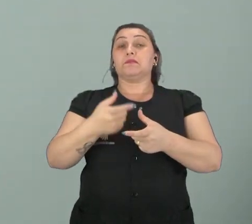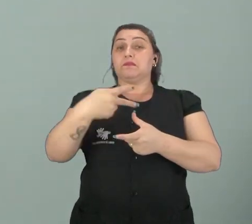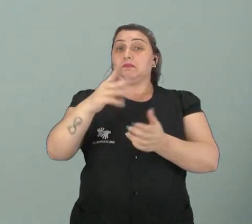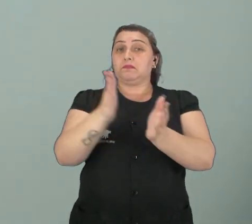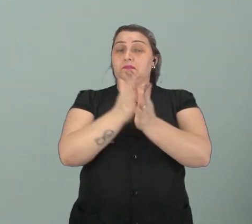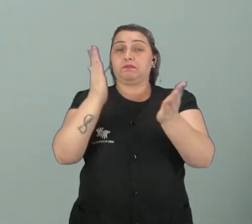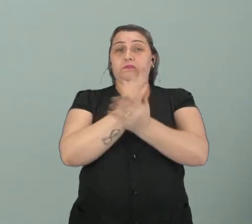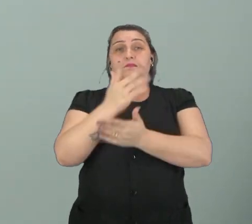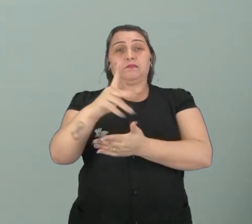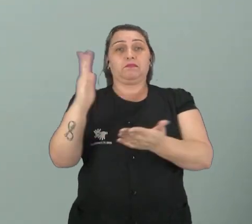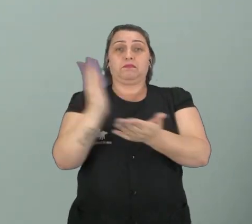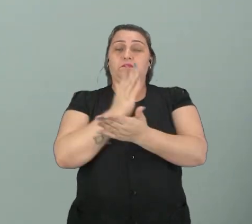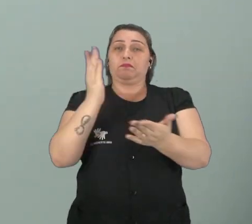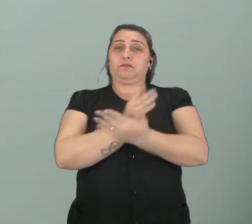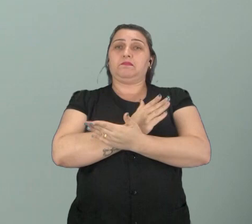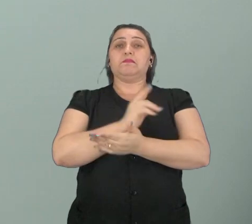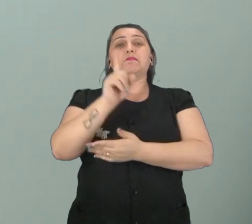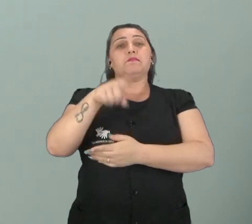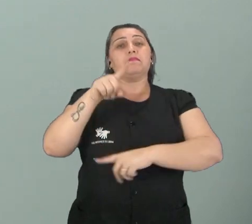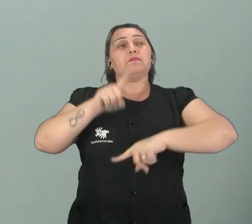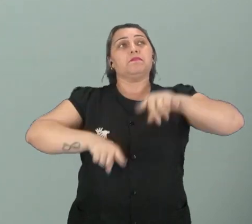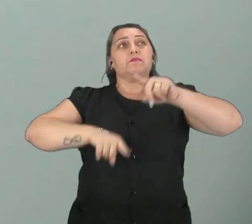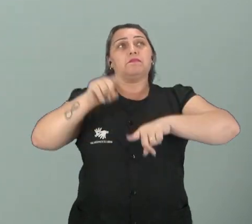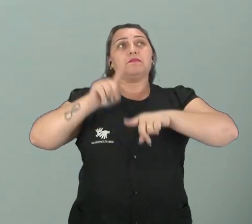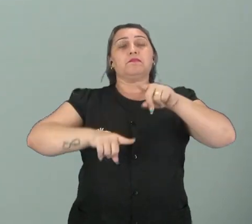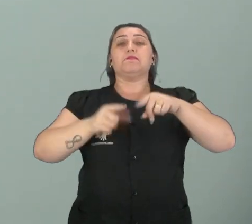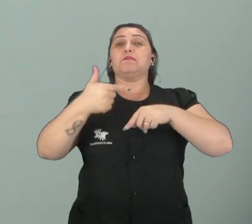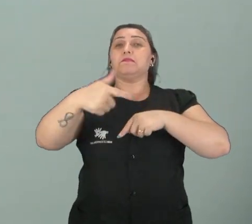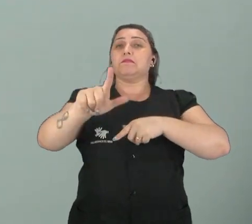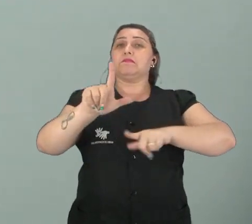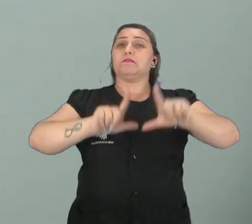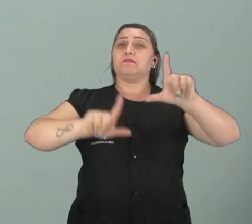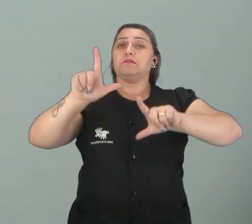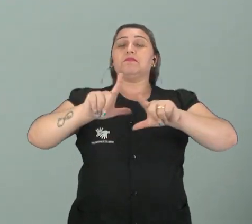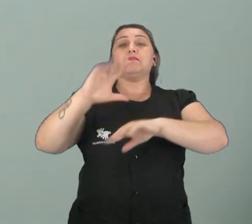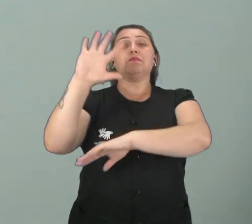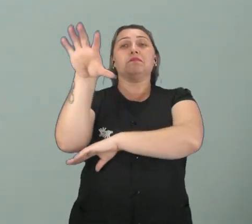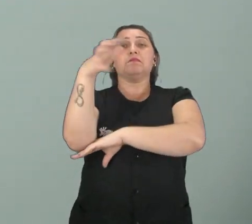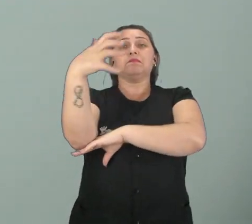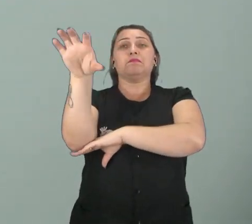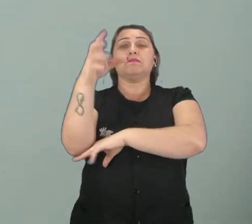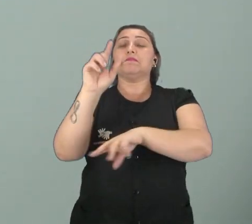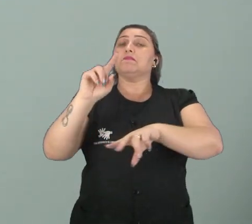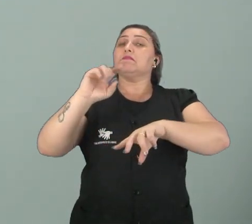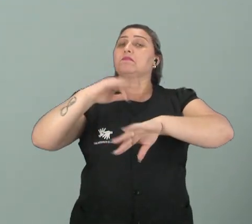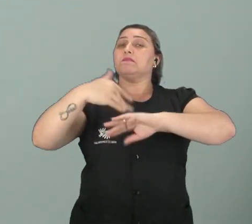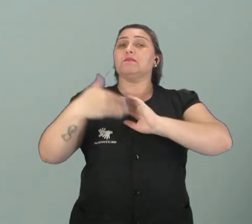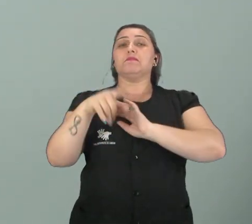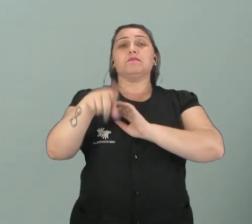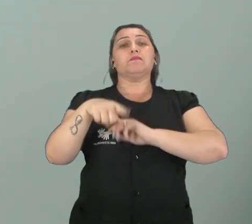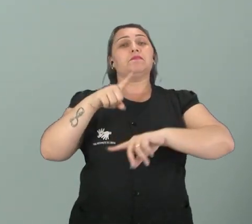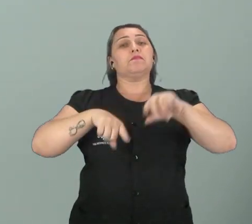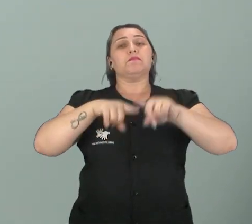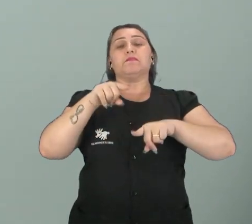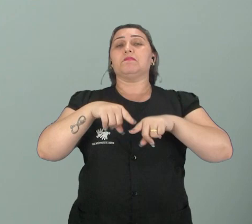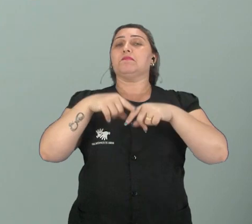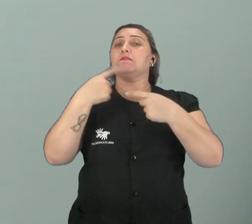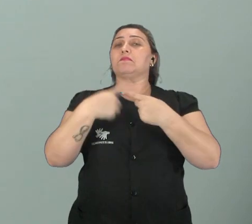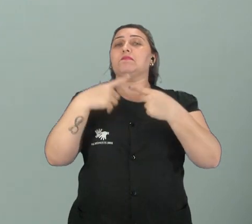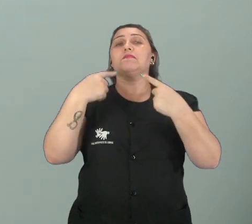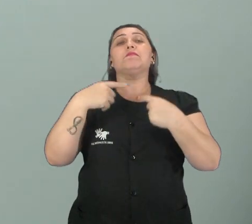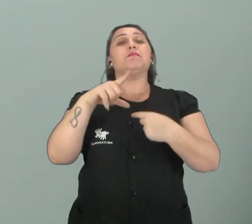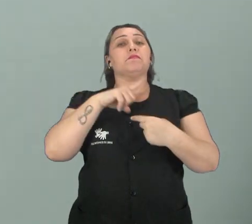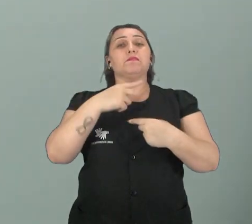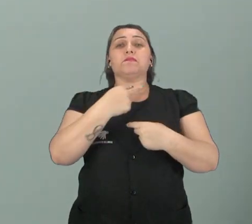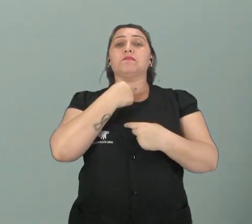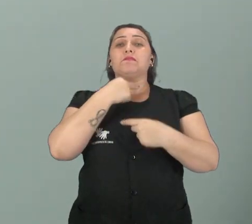livro, o seu caderno, sua televisão, seu ventilador, tudo é uma matéria, porque tudo está ocupando um lugar.